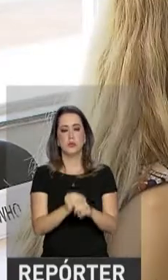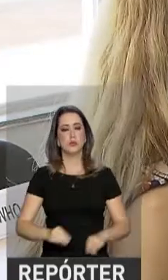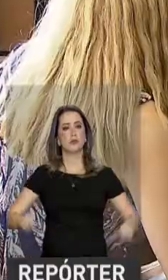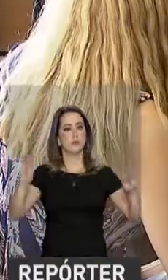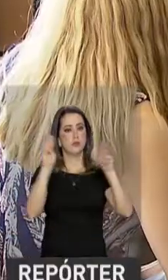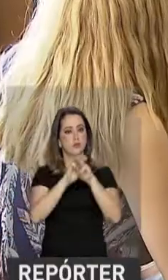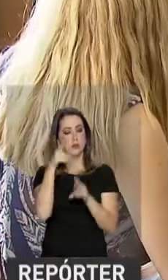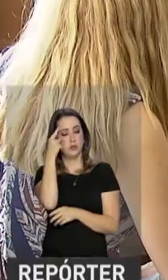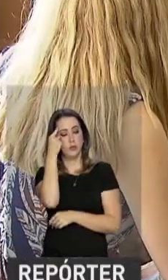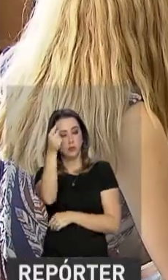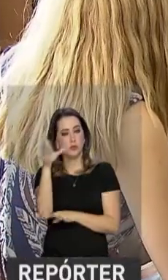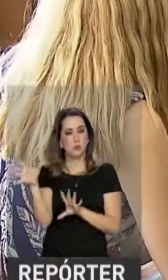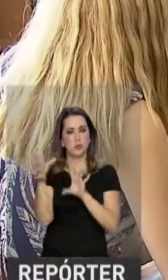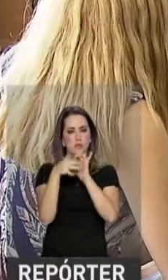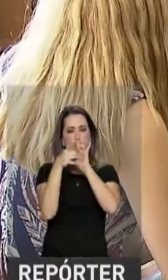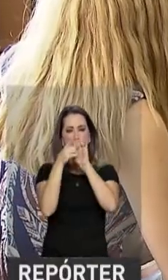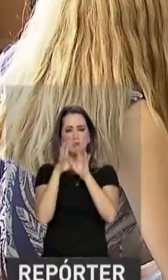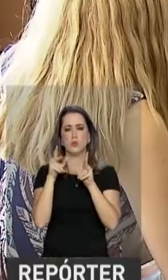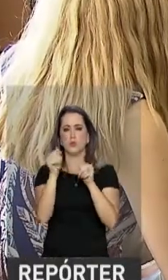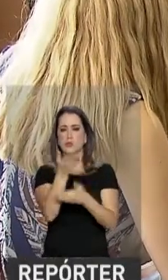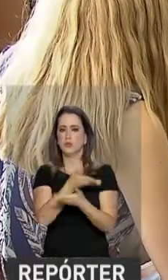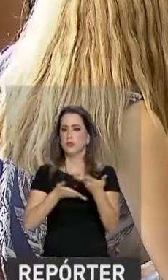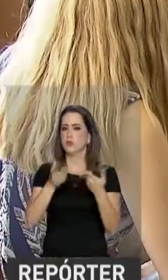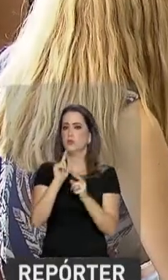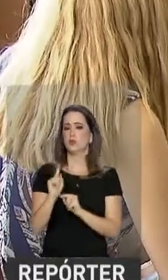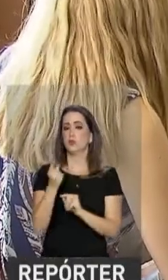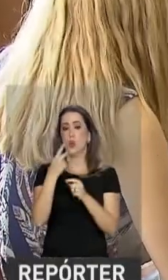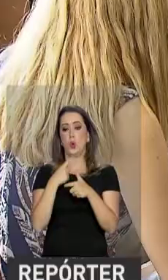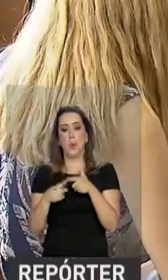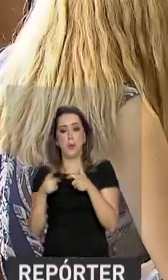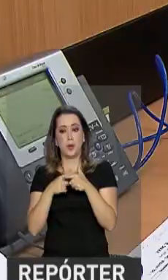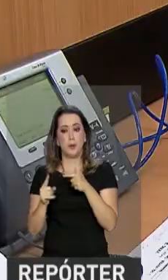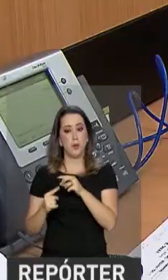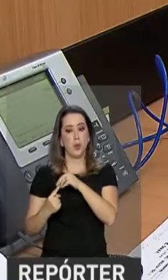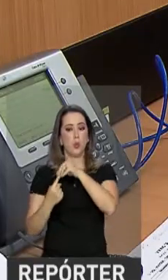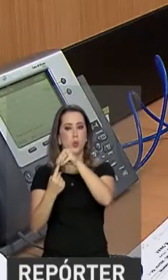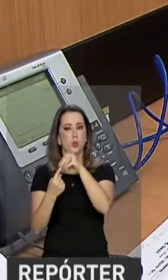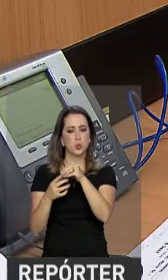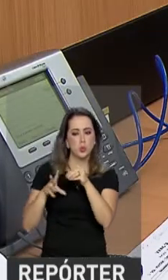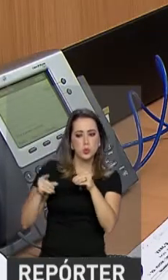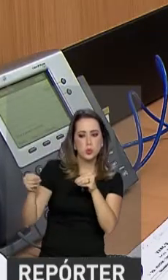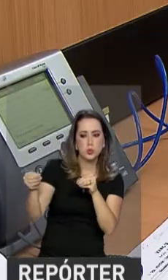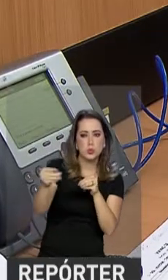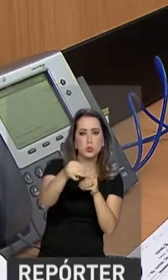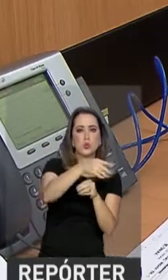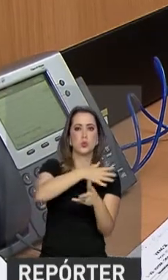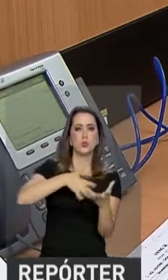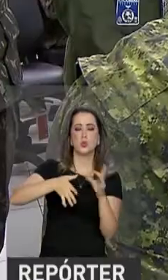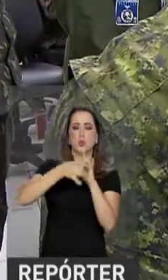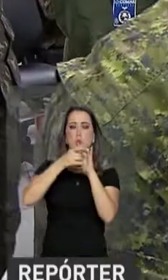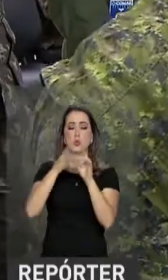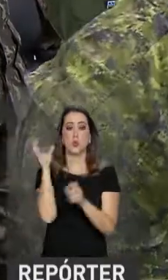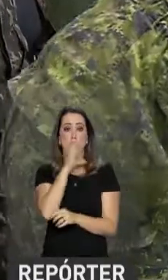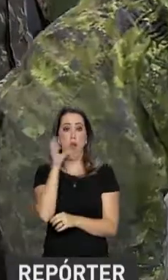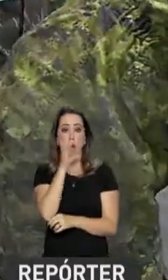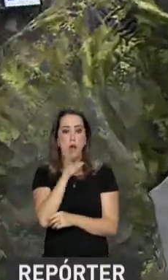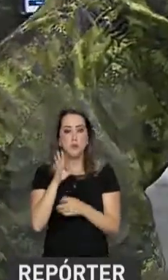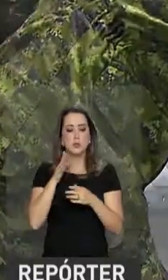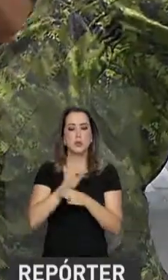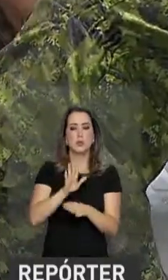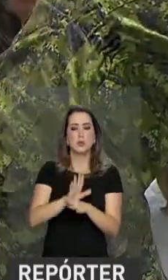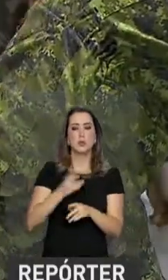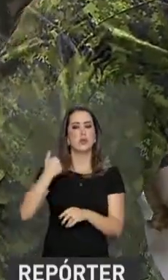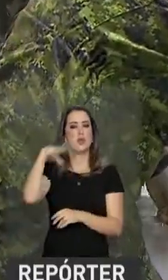A ideia é juntar todos os envolvidos numa situação de crise para que as ações sejam rápidas e mais